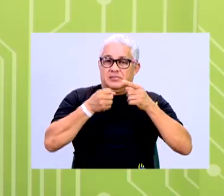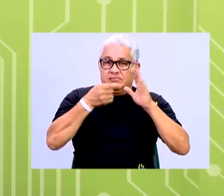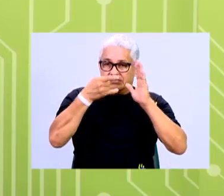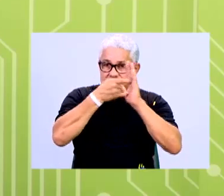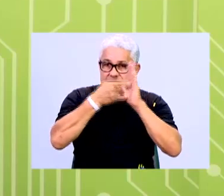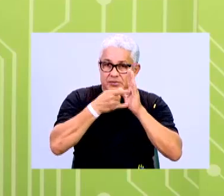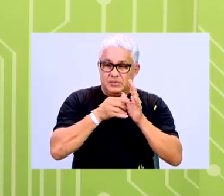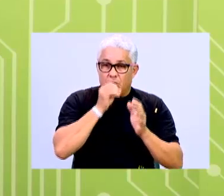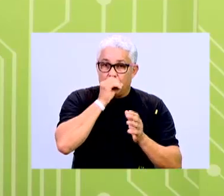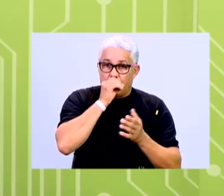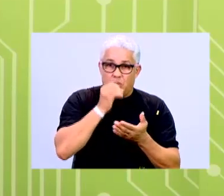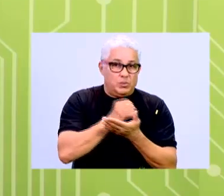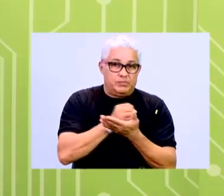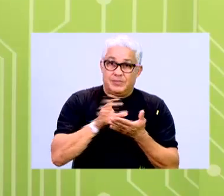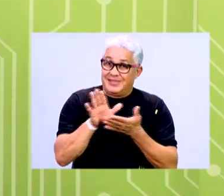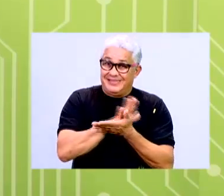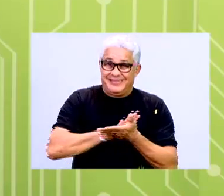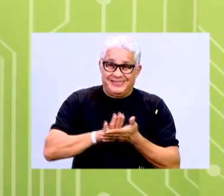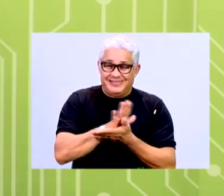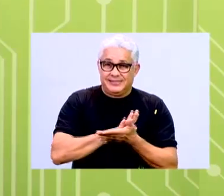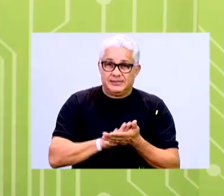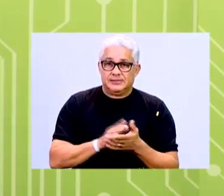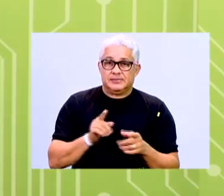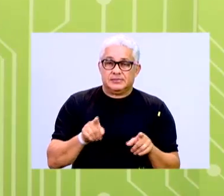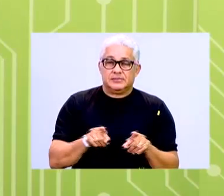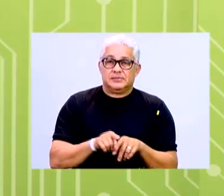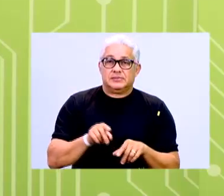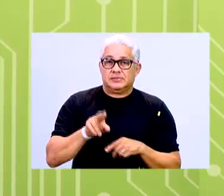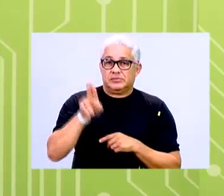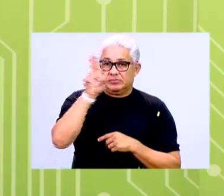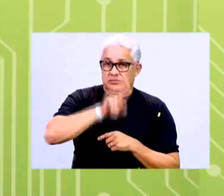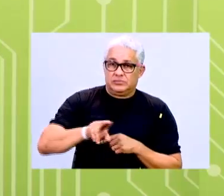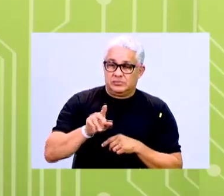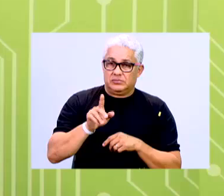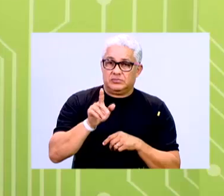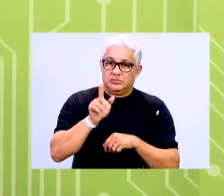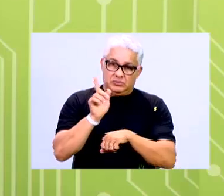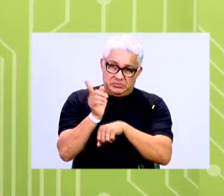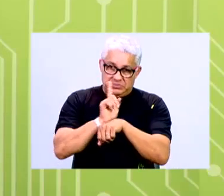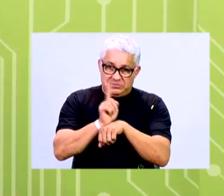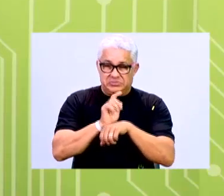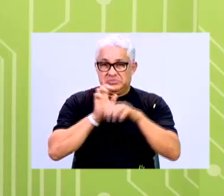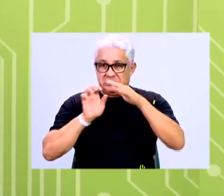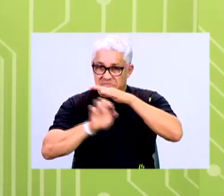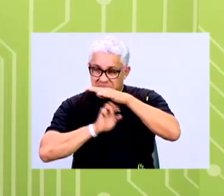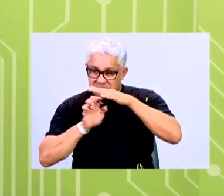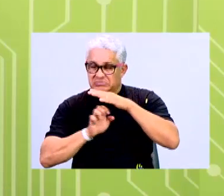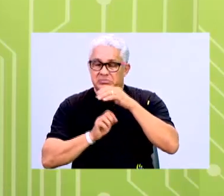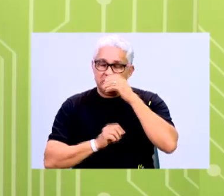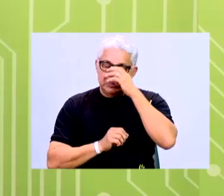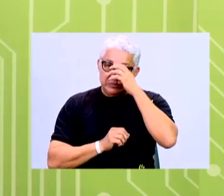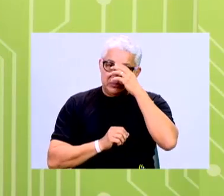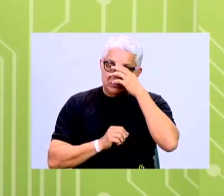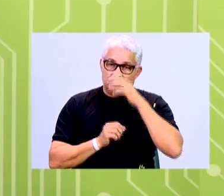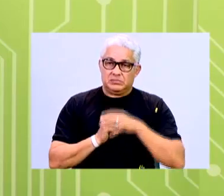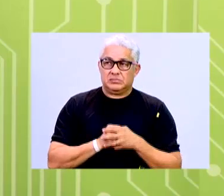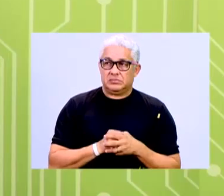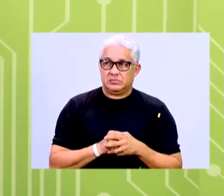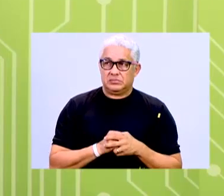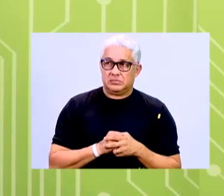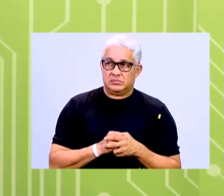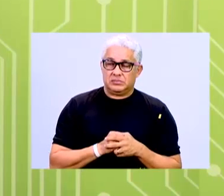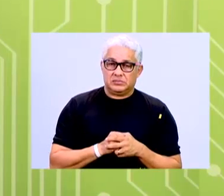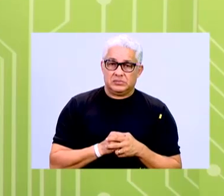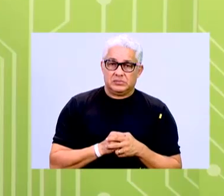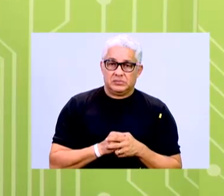nada. Normalmente, sempre o usuário, o gerente, a empresa, o órgão, ele